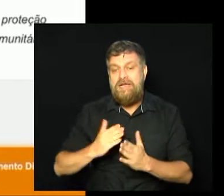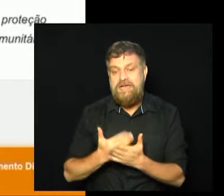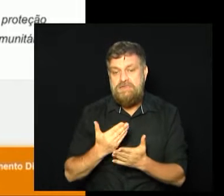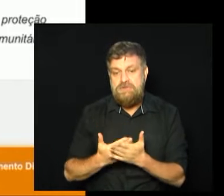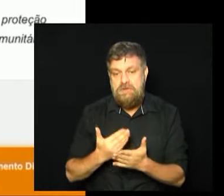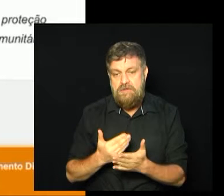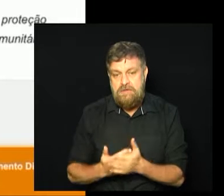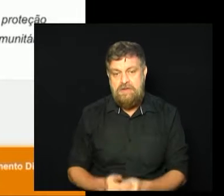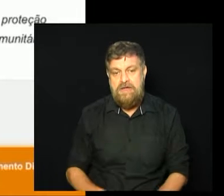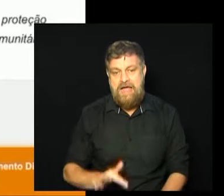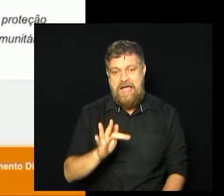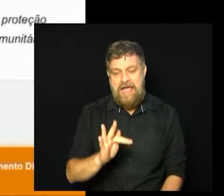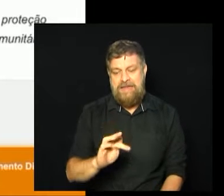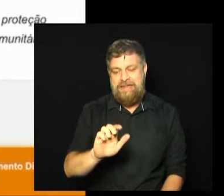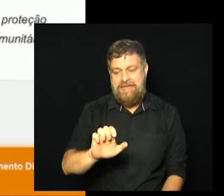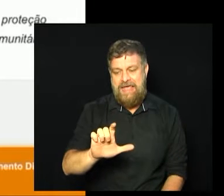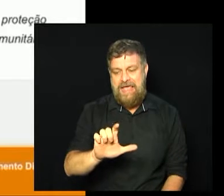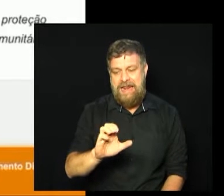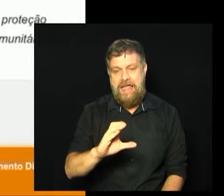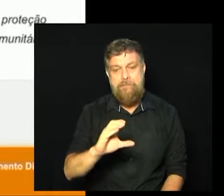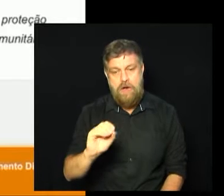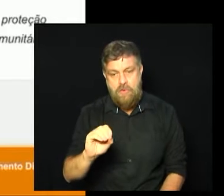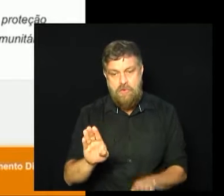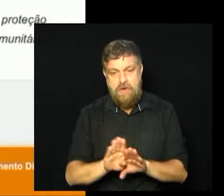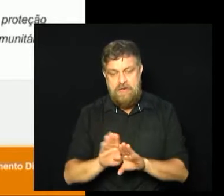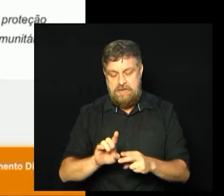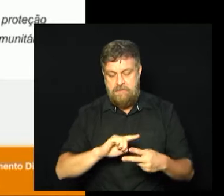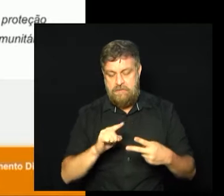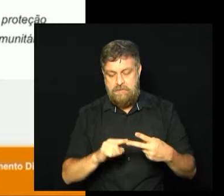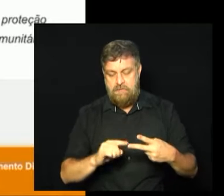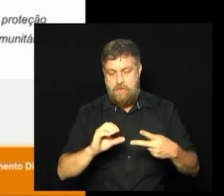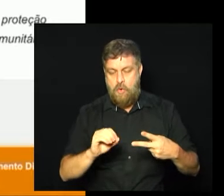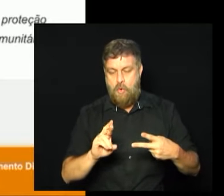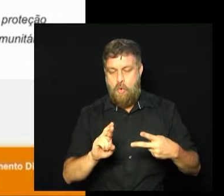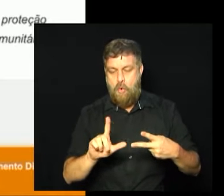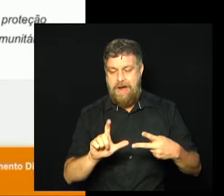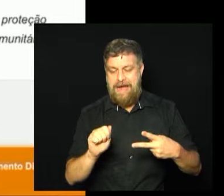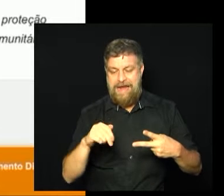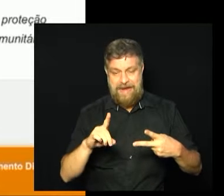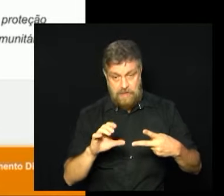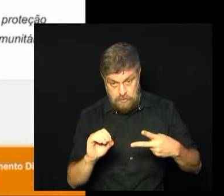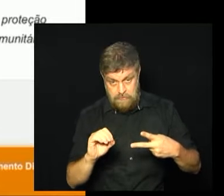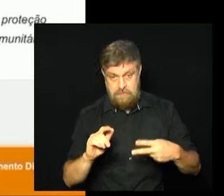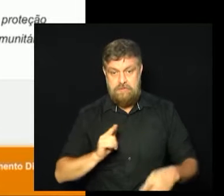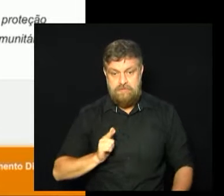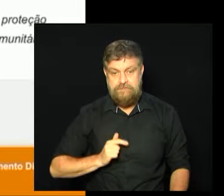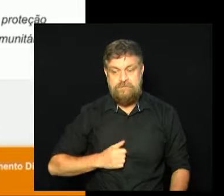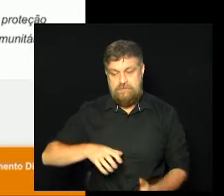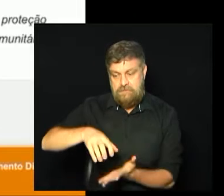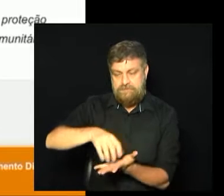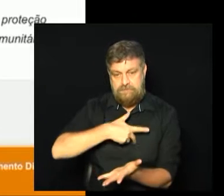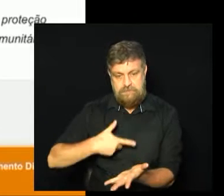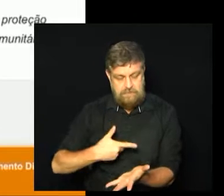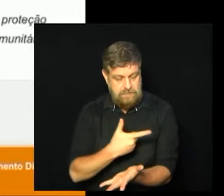Dr. Telêmaco Paioli Melges e também na Orlando Signorelli, que a responsabilidade é do Centro de Saúde do